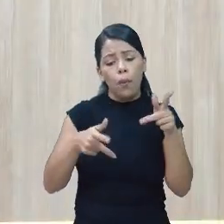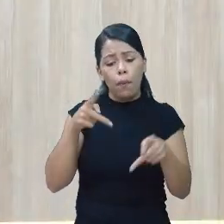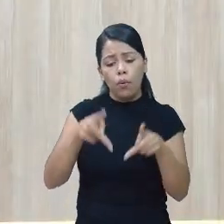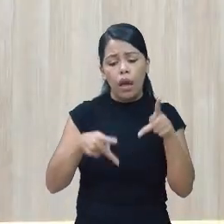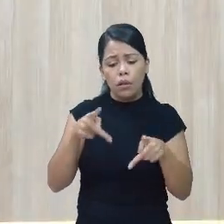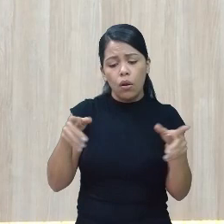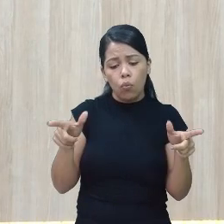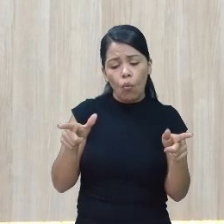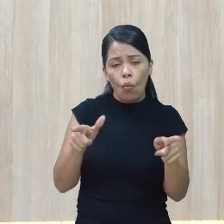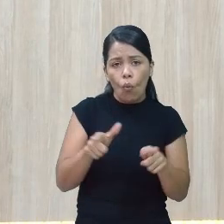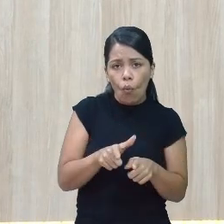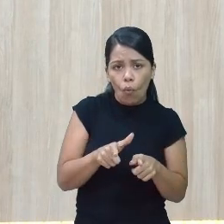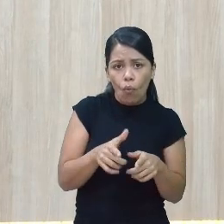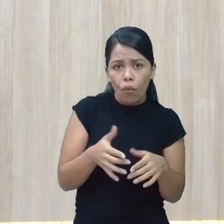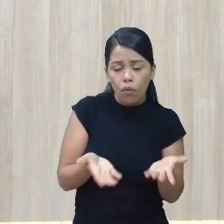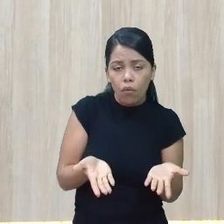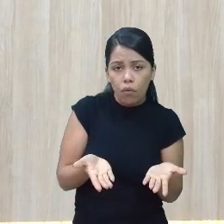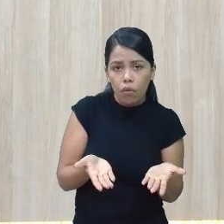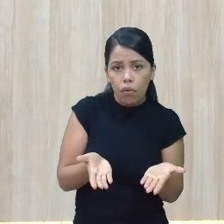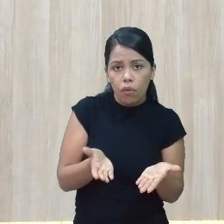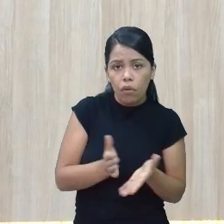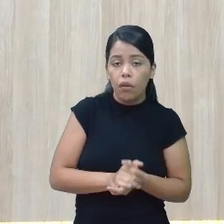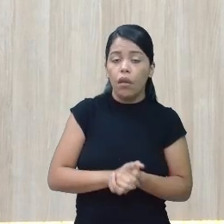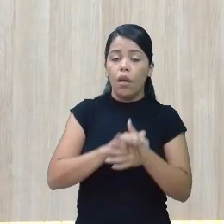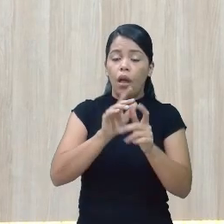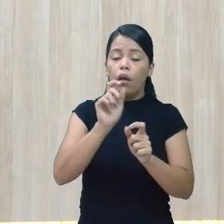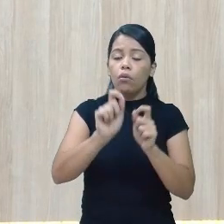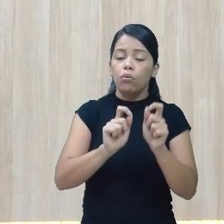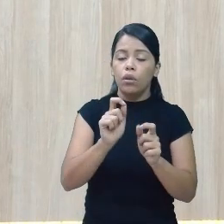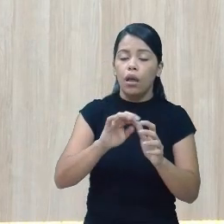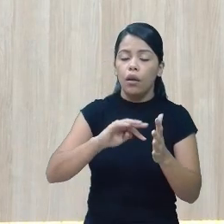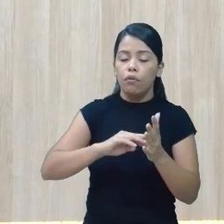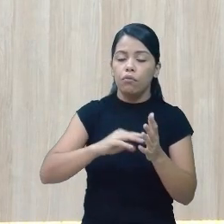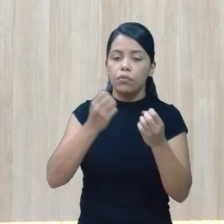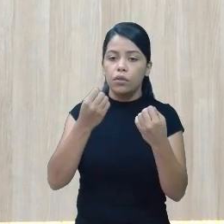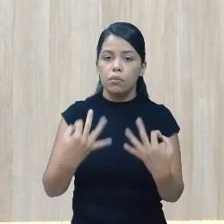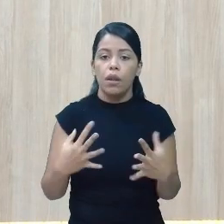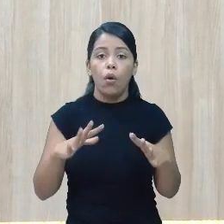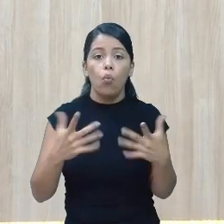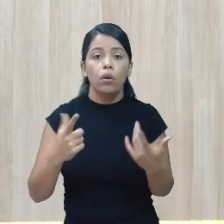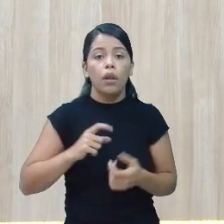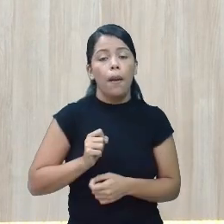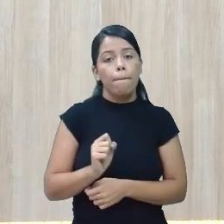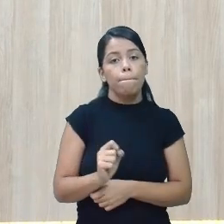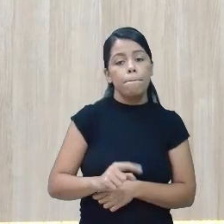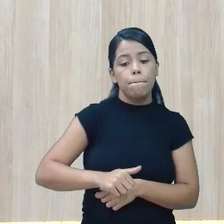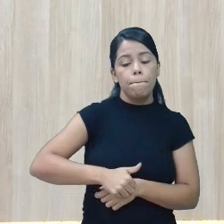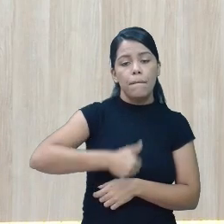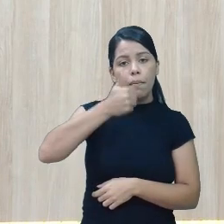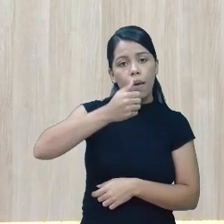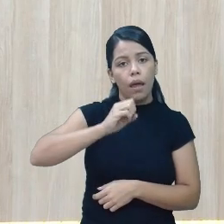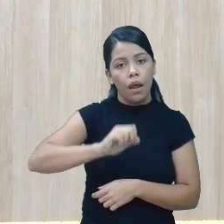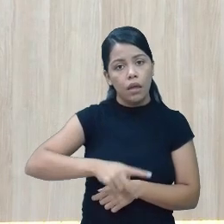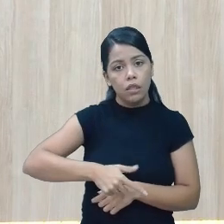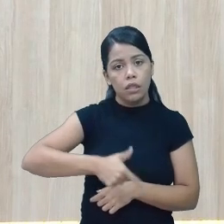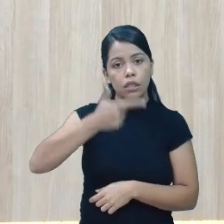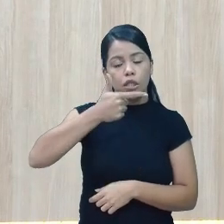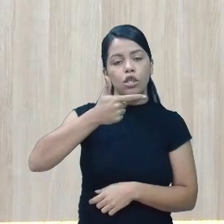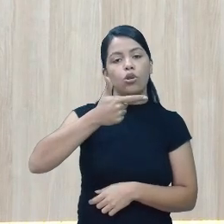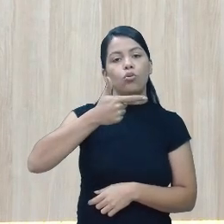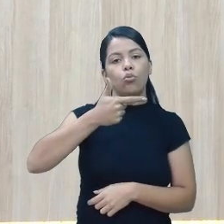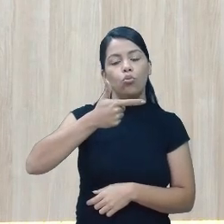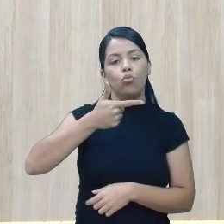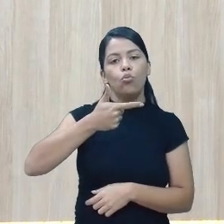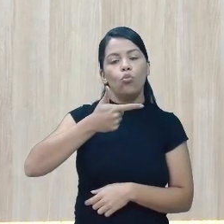você tem principalmente lá Primeira Guerra Mundial e Segunda Guerra Mundial, você tem um desenvolvimento tecnológico muito